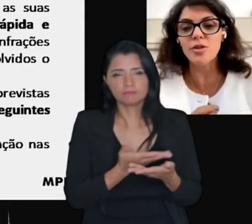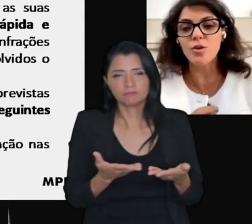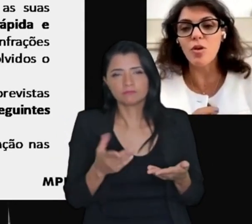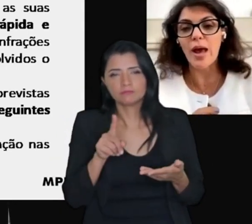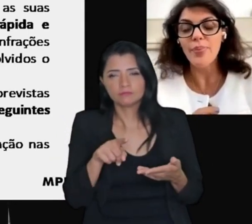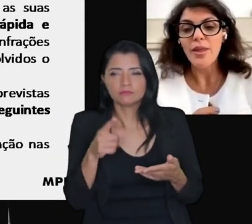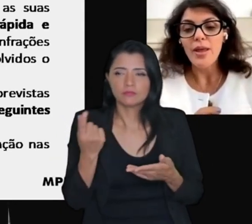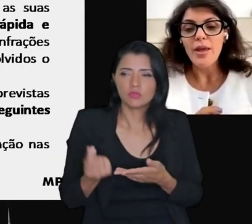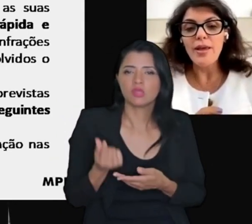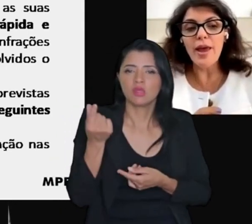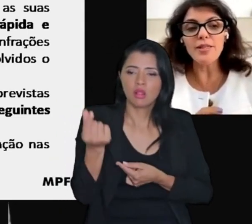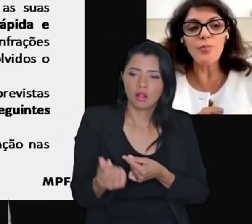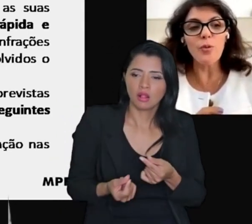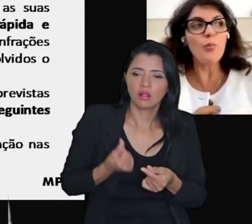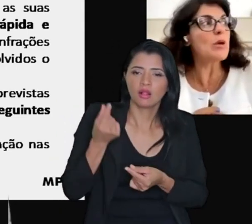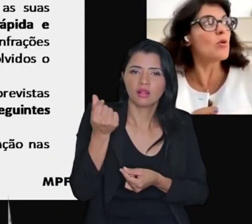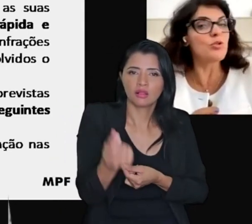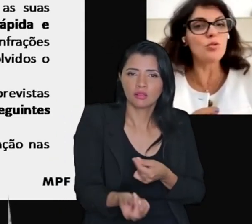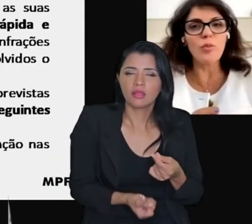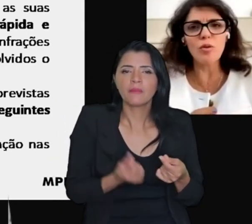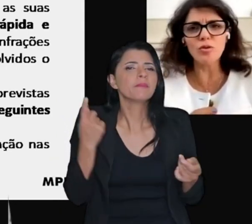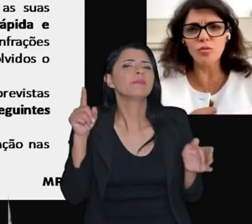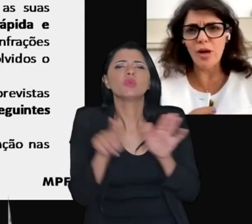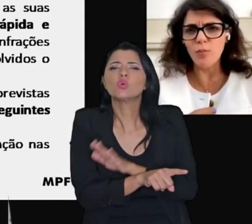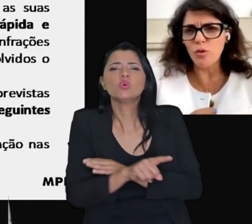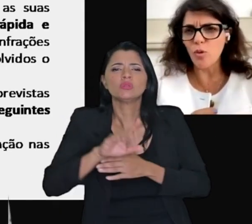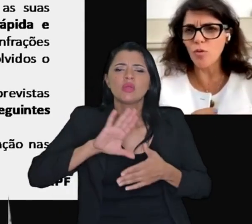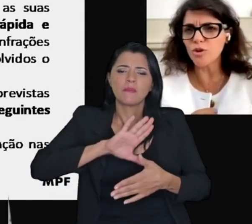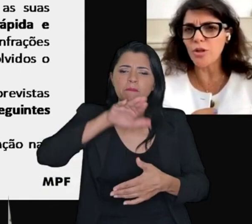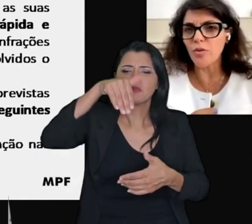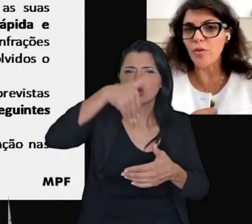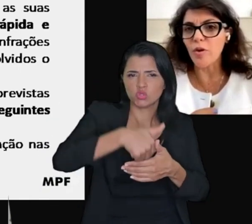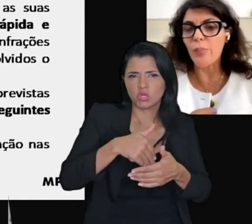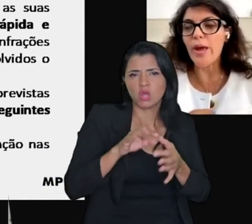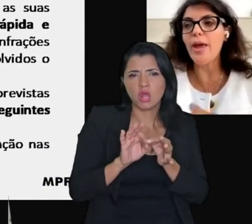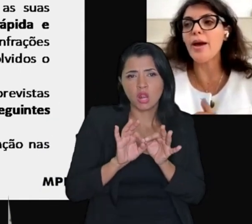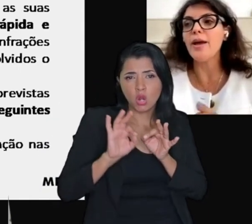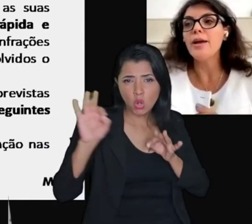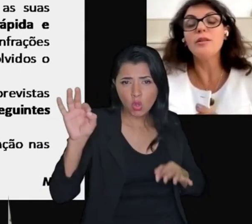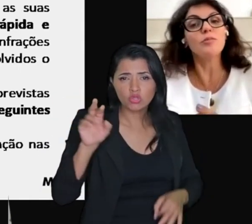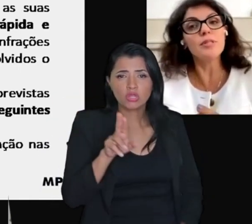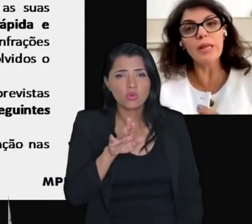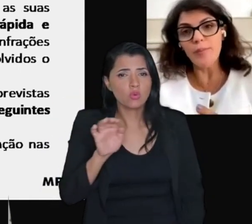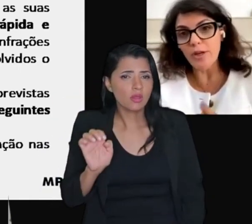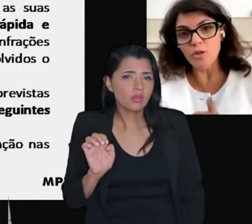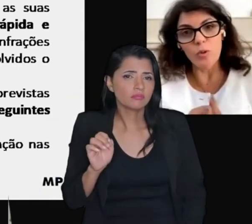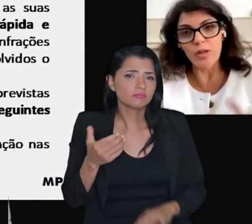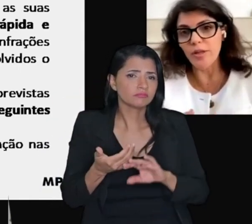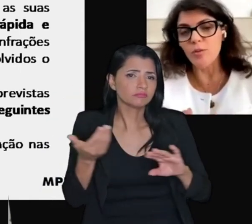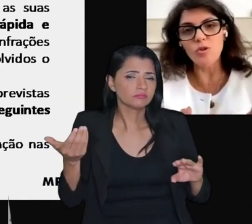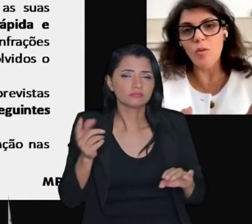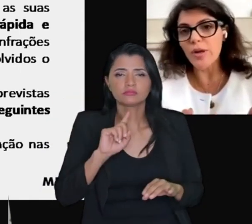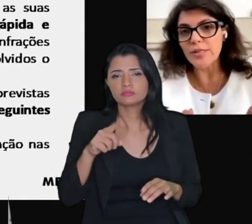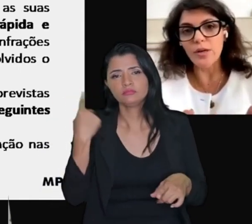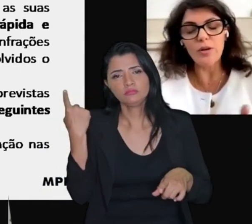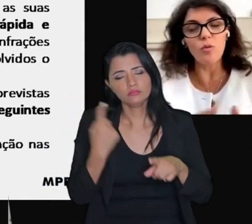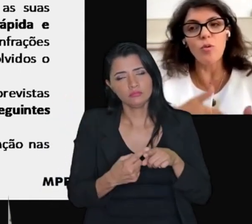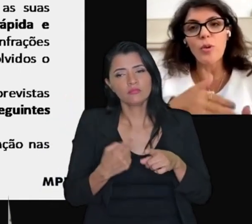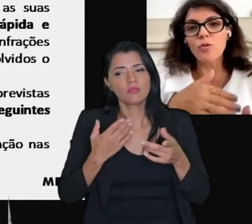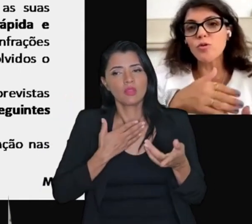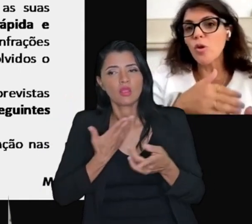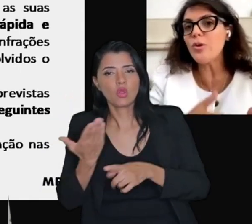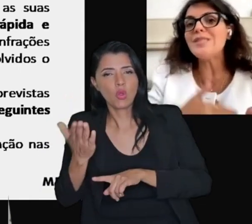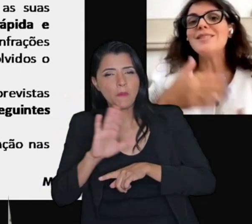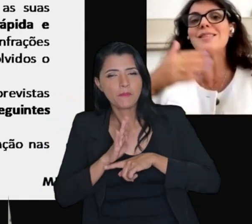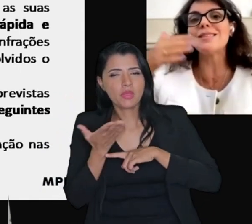esse dinheiro circular. E aí se pergunta, o Mercosul está muito longe da União Europeia, Não necessariamente, porque em termos de cooperação,